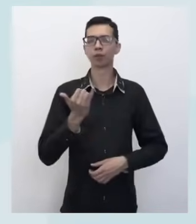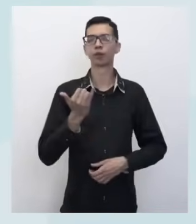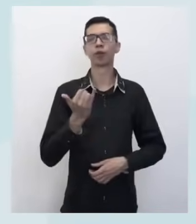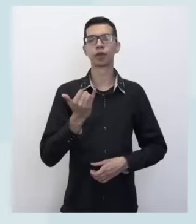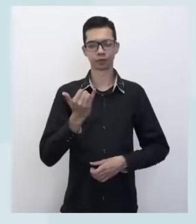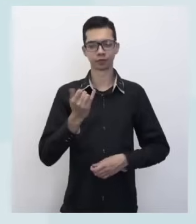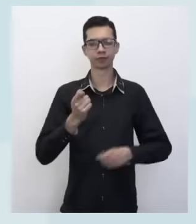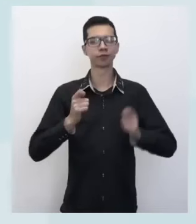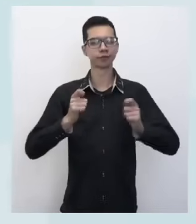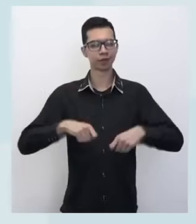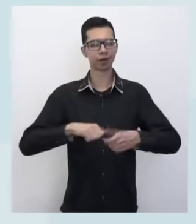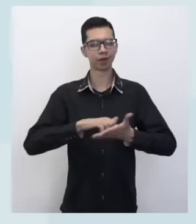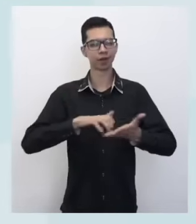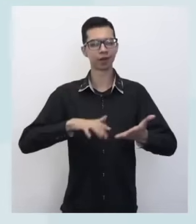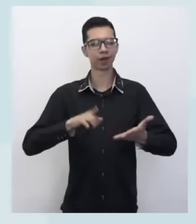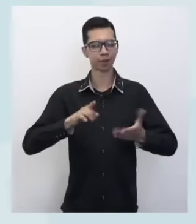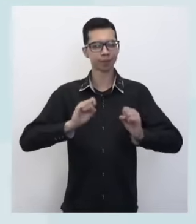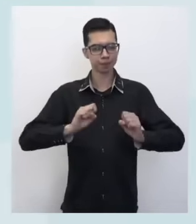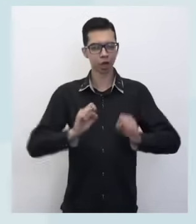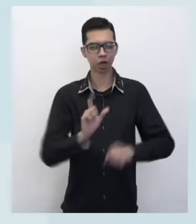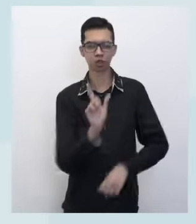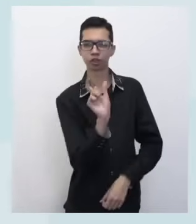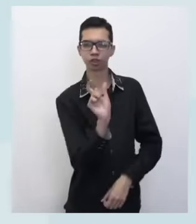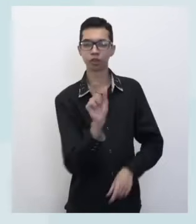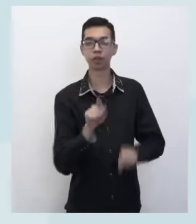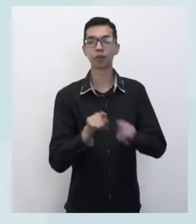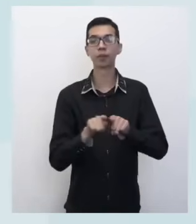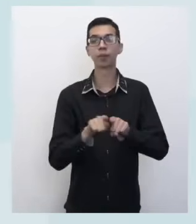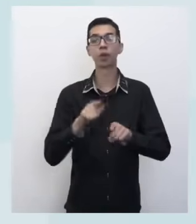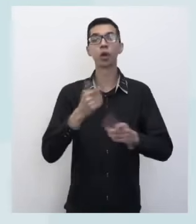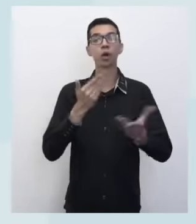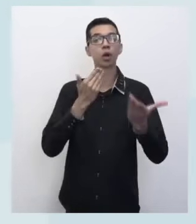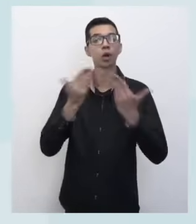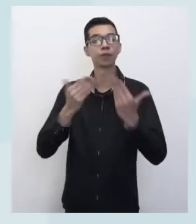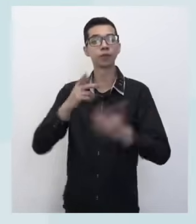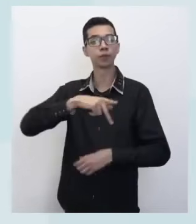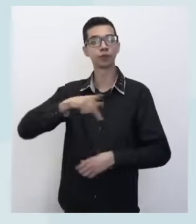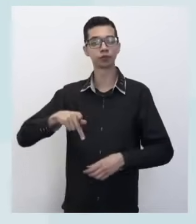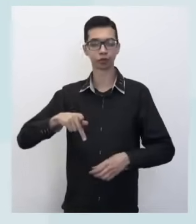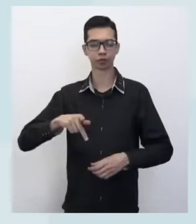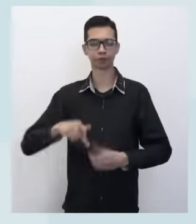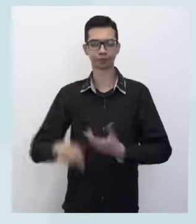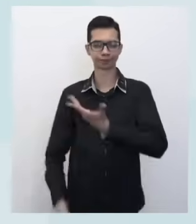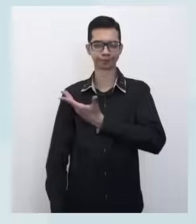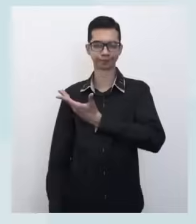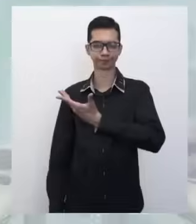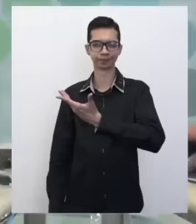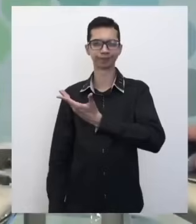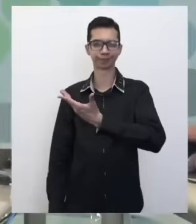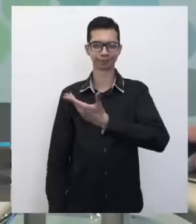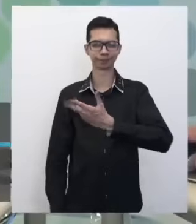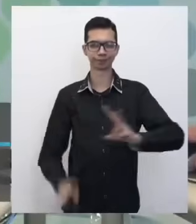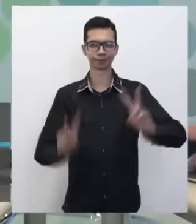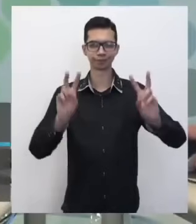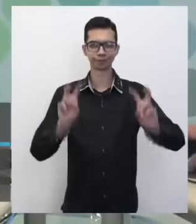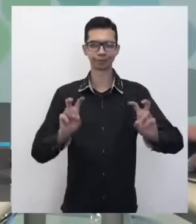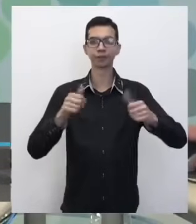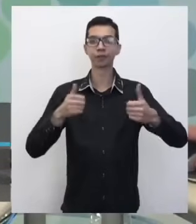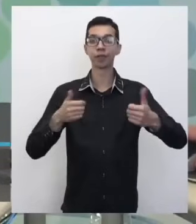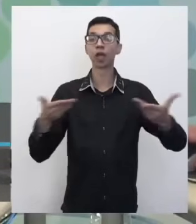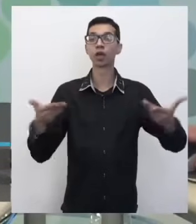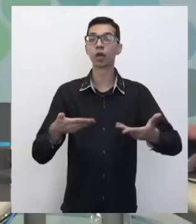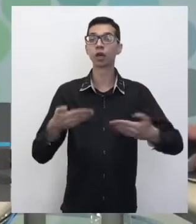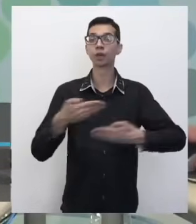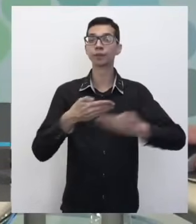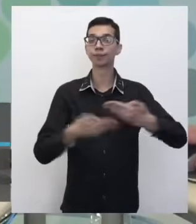atividade, né? Conversem com os professores sobre essa atividade. E agora nós temos no nosso próximo